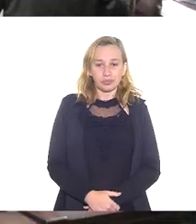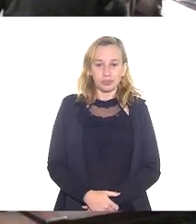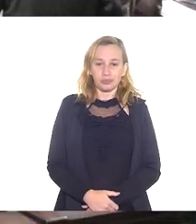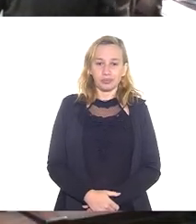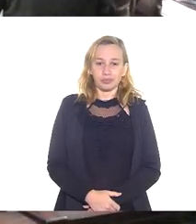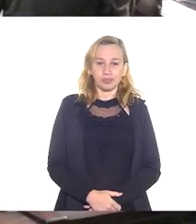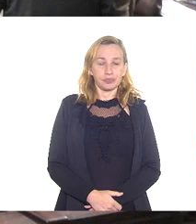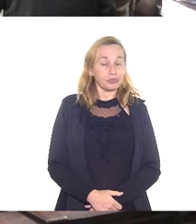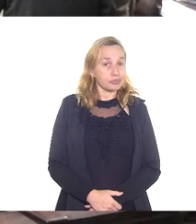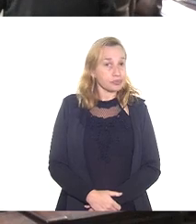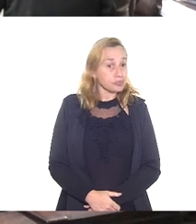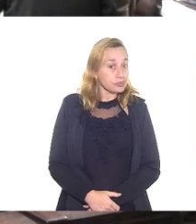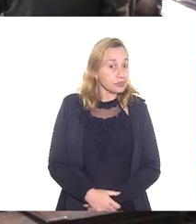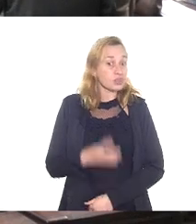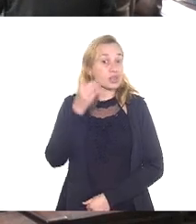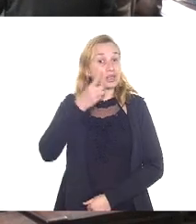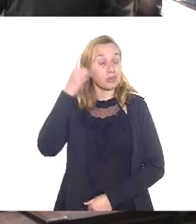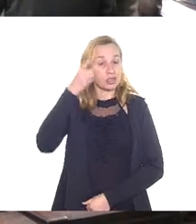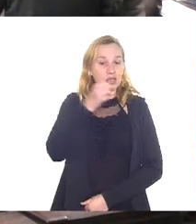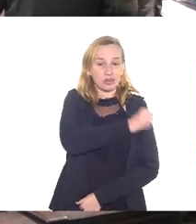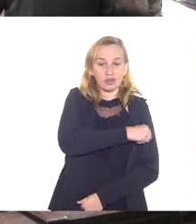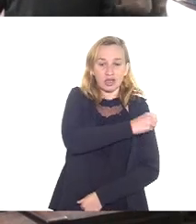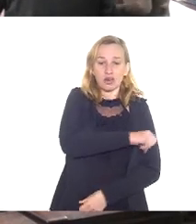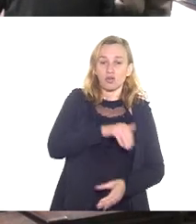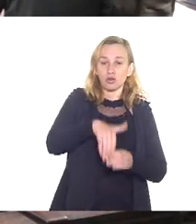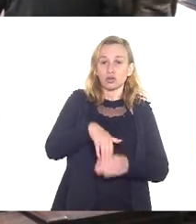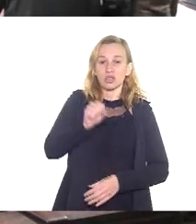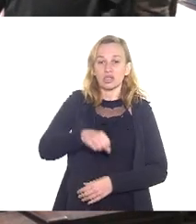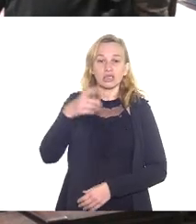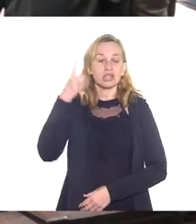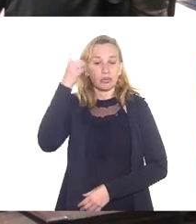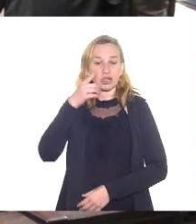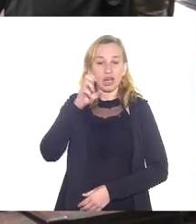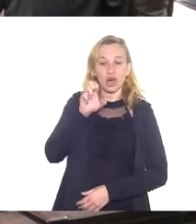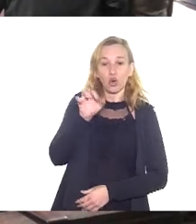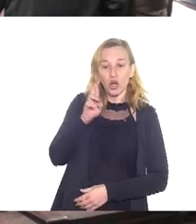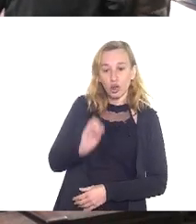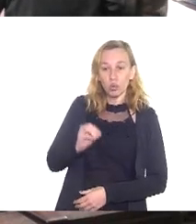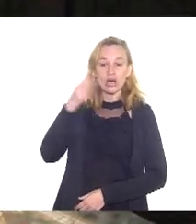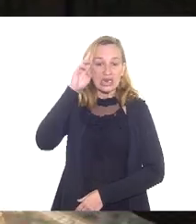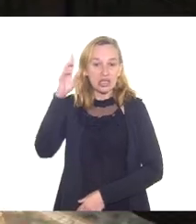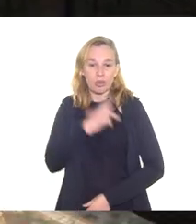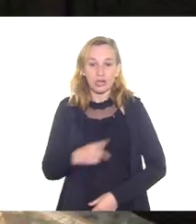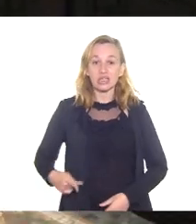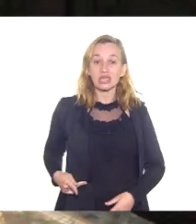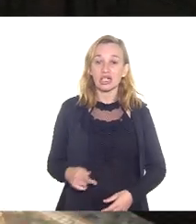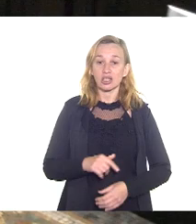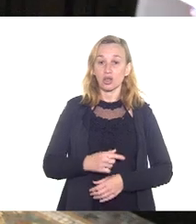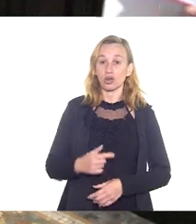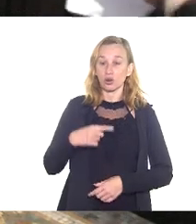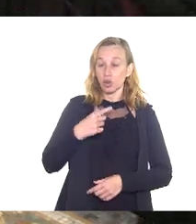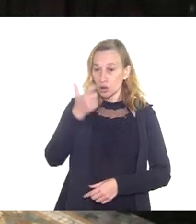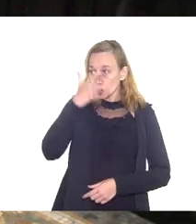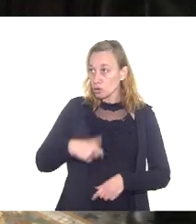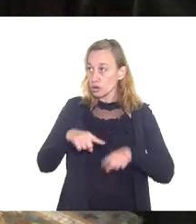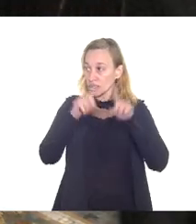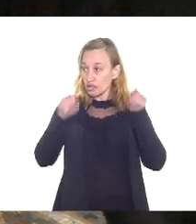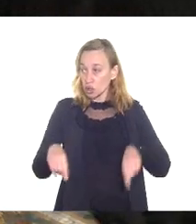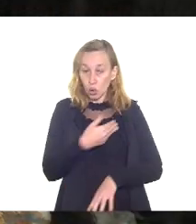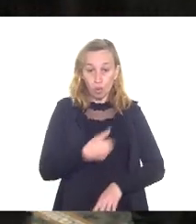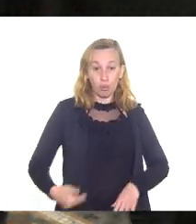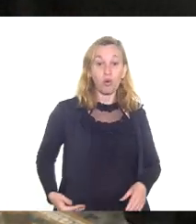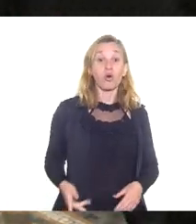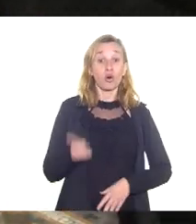De qualquer forma, foi bom. Deputada enfermeira Regiane votou sim. Deputado Eurico Júnior. Senhor presidente, eu sou servidor público,